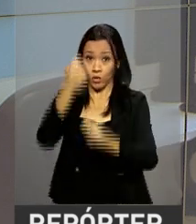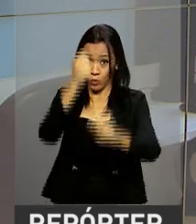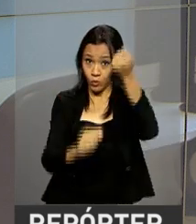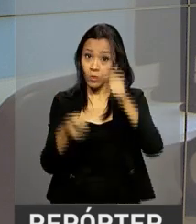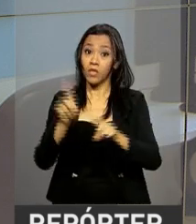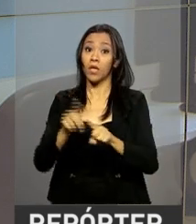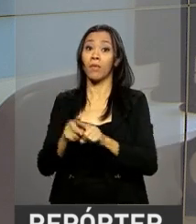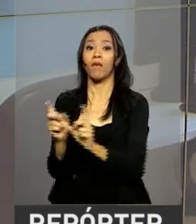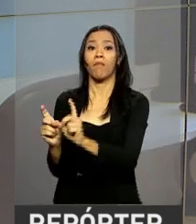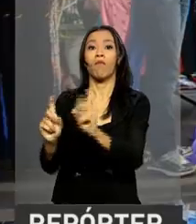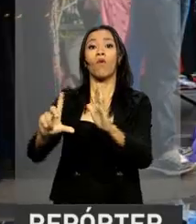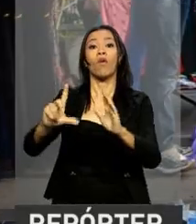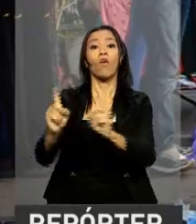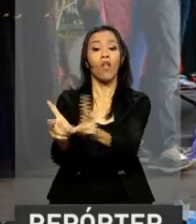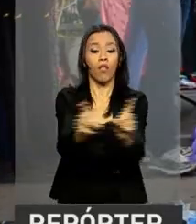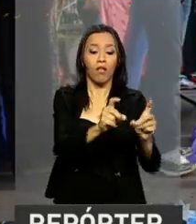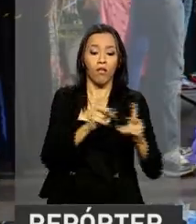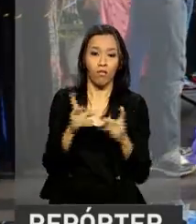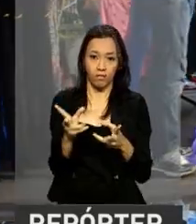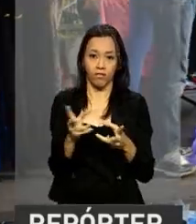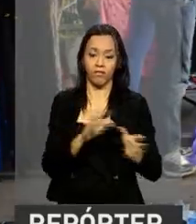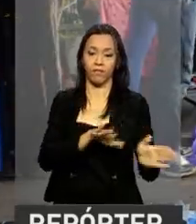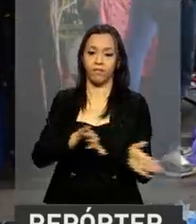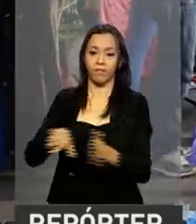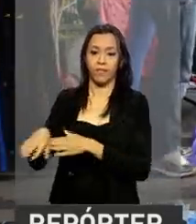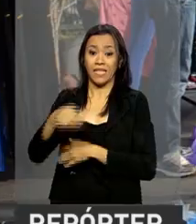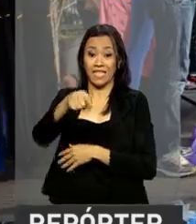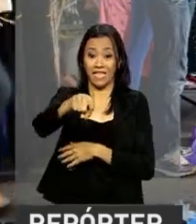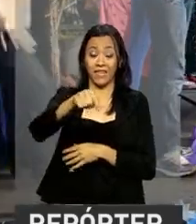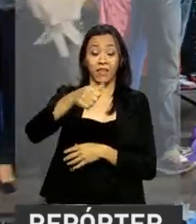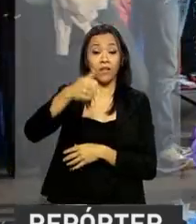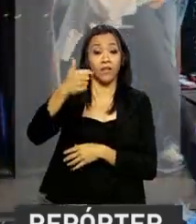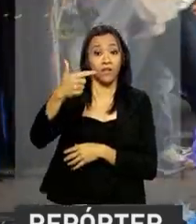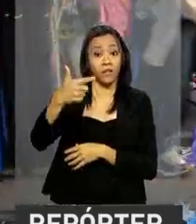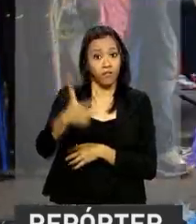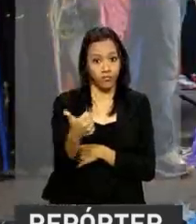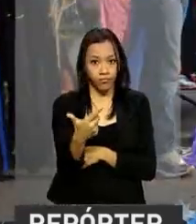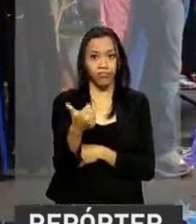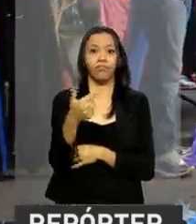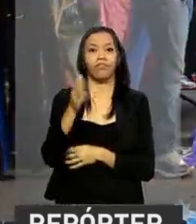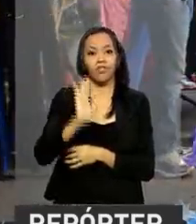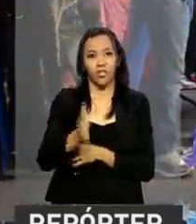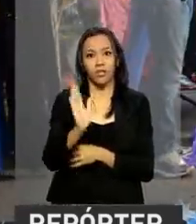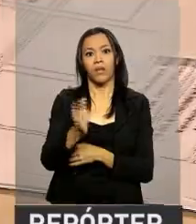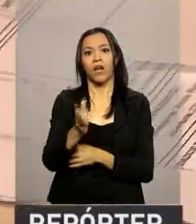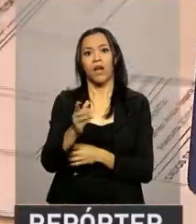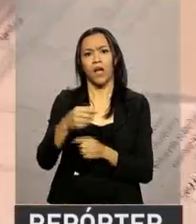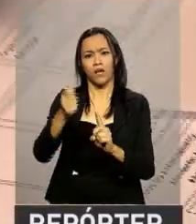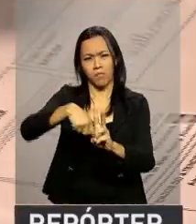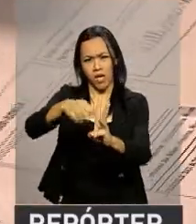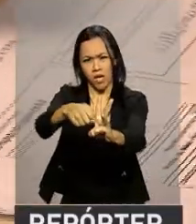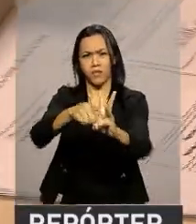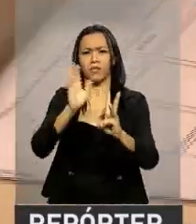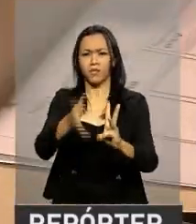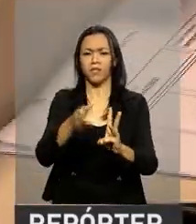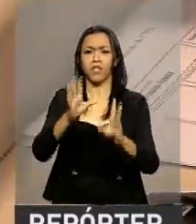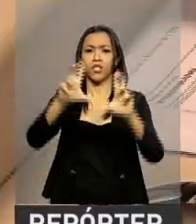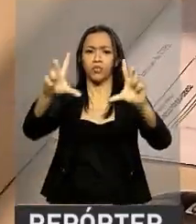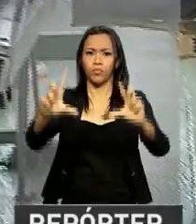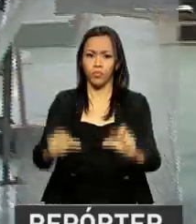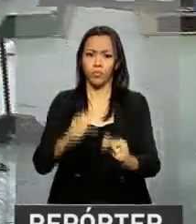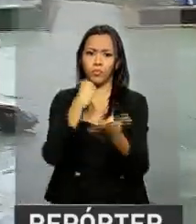o comércio pelo 13º mês consecutivo o número de postos de trabalho com carteira assinada